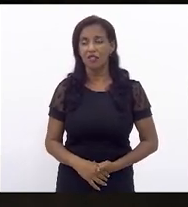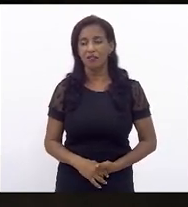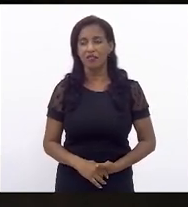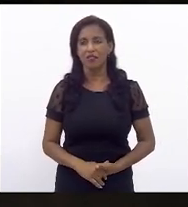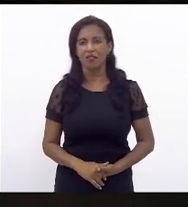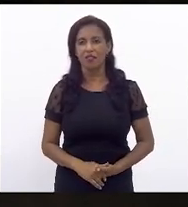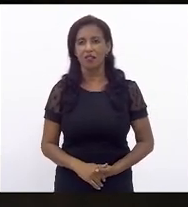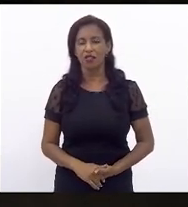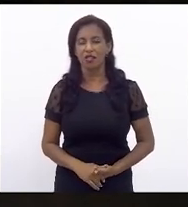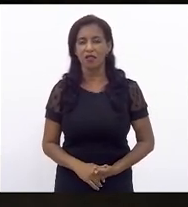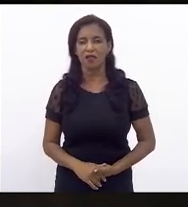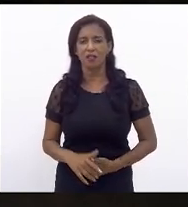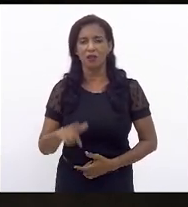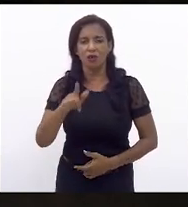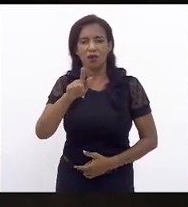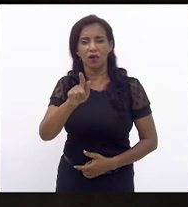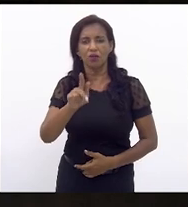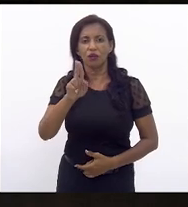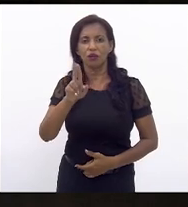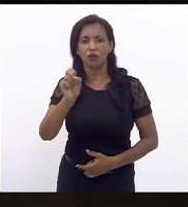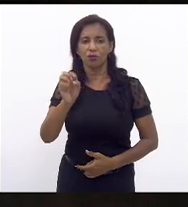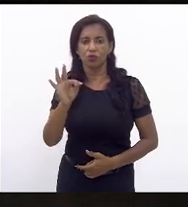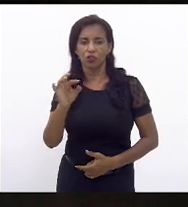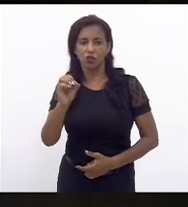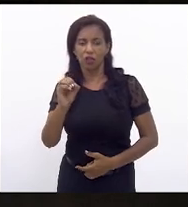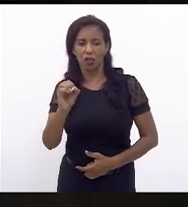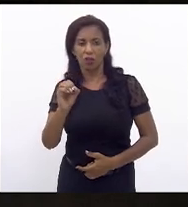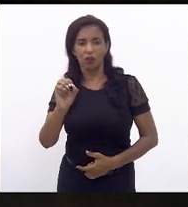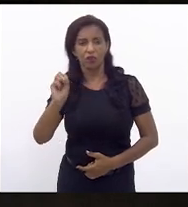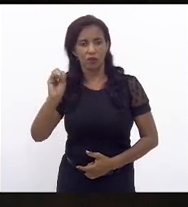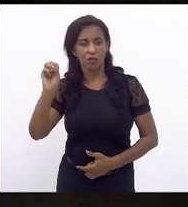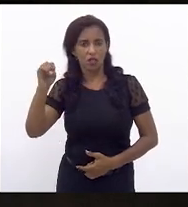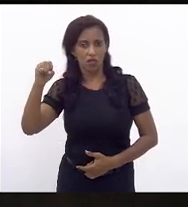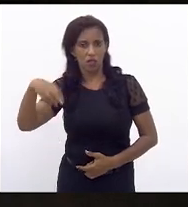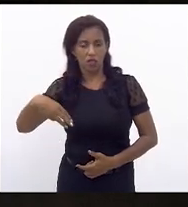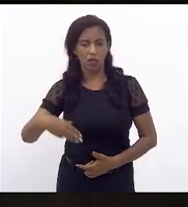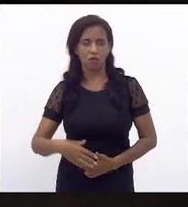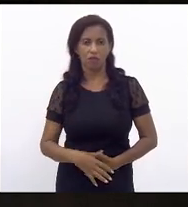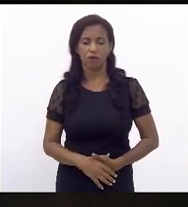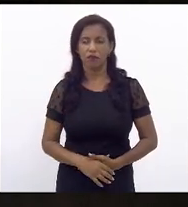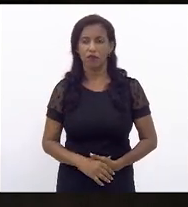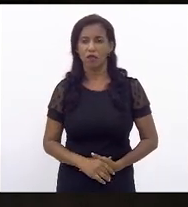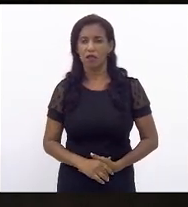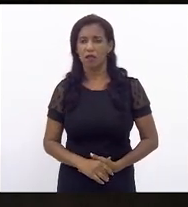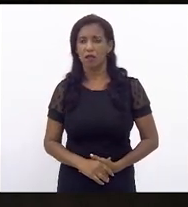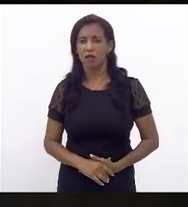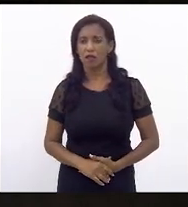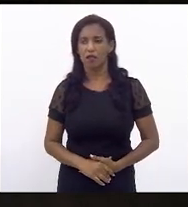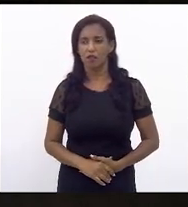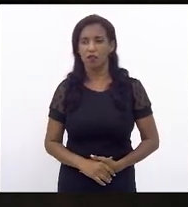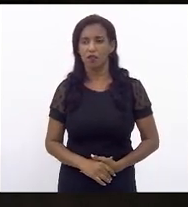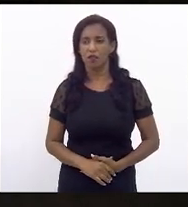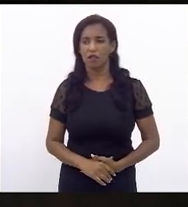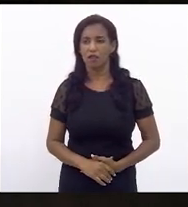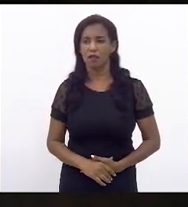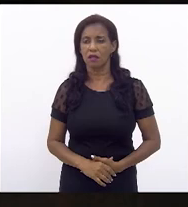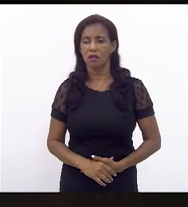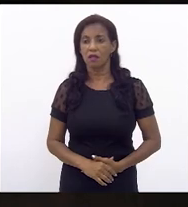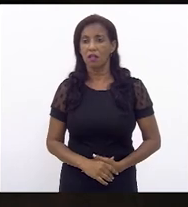Deputado Gustavo Schmidt. Sim. Deputado Giovanni Ratinho vota sim. Deputado Gustavo